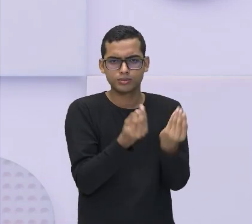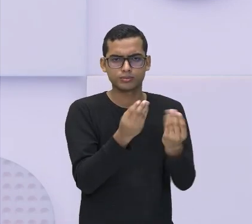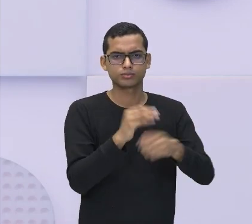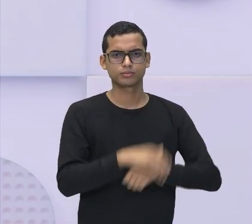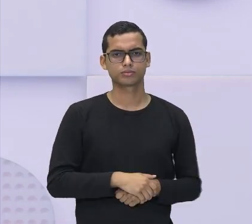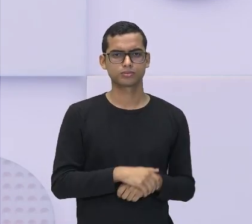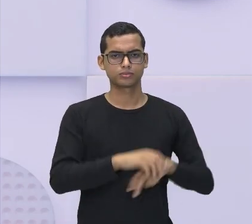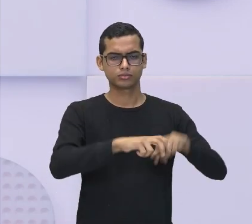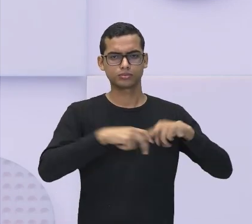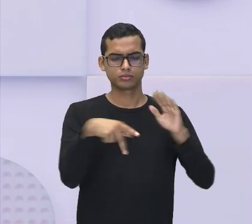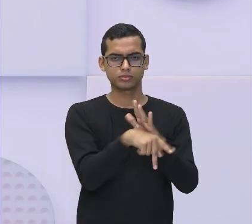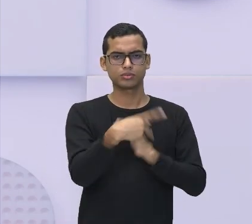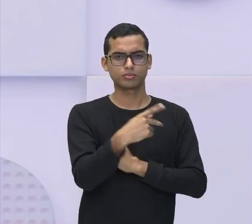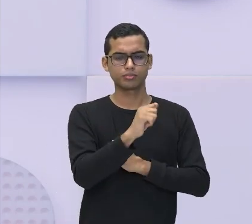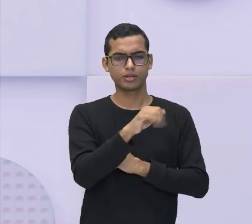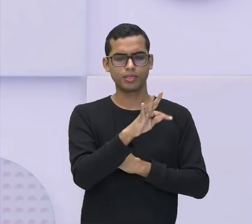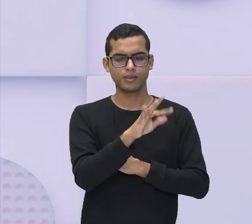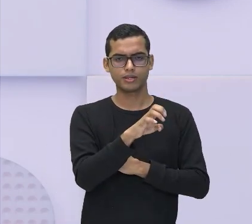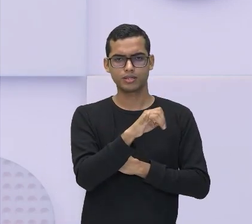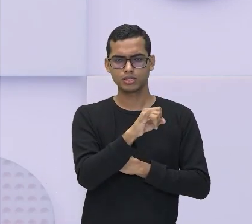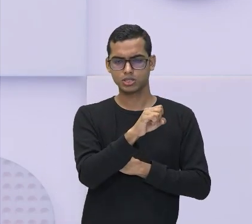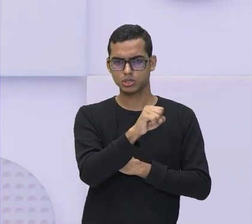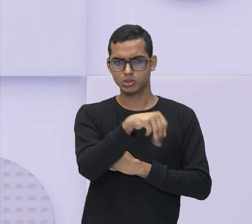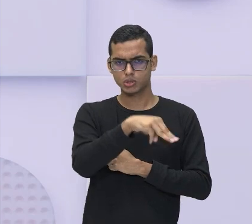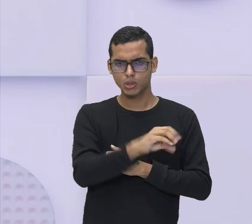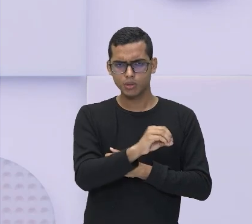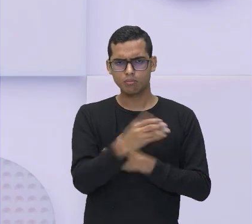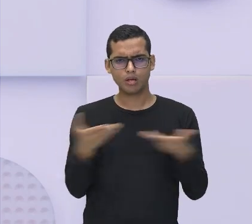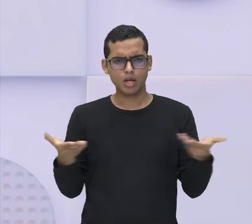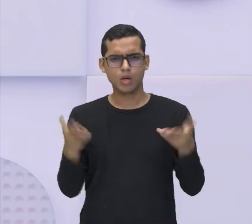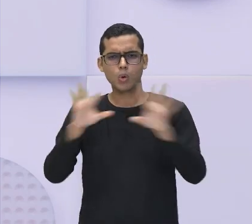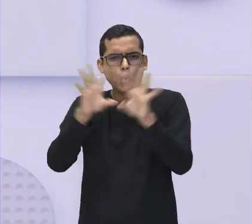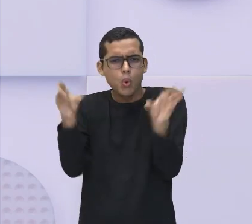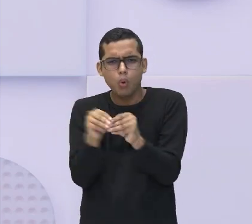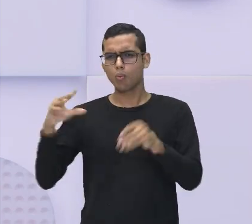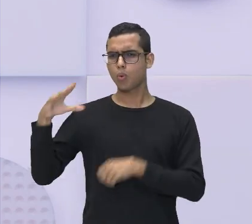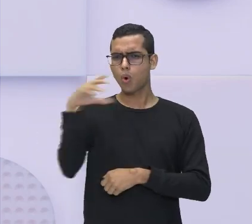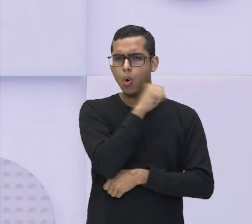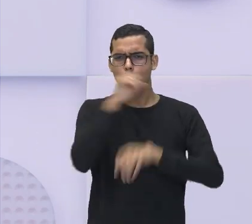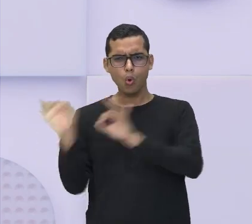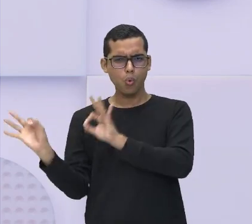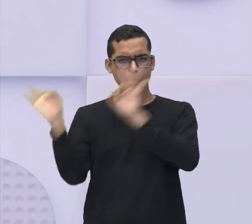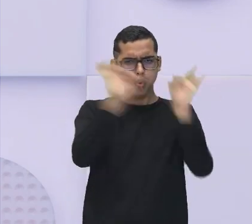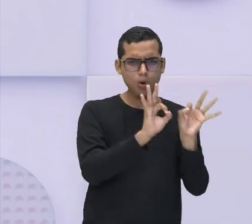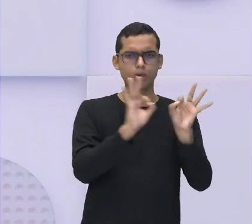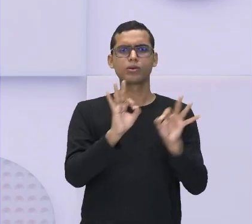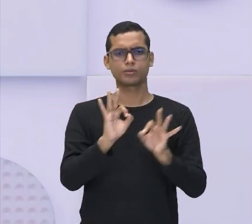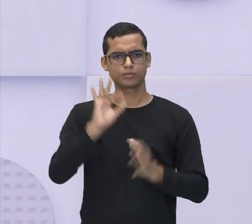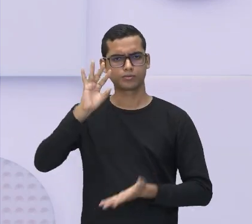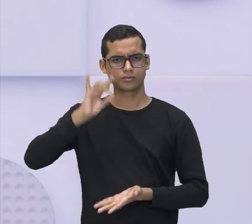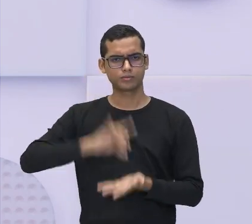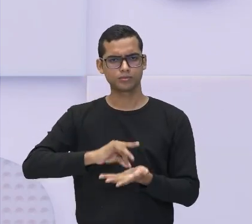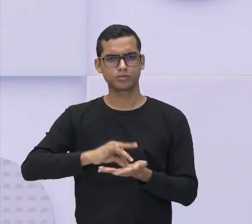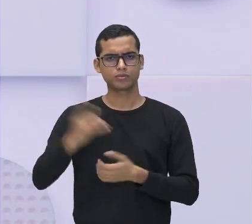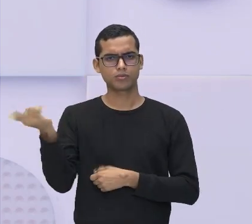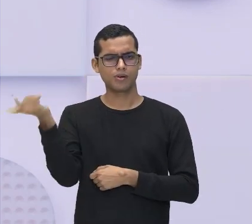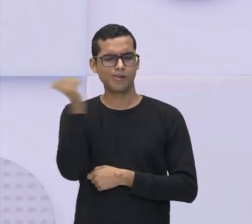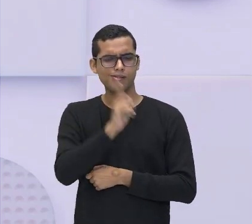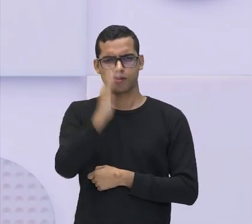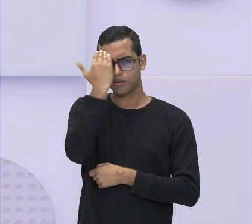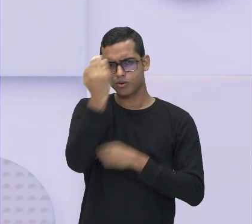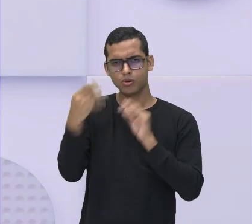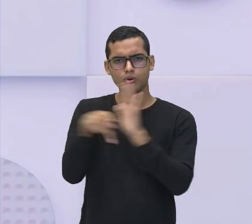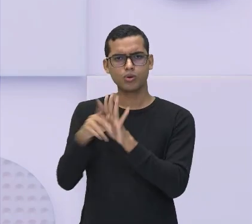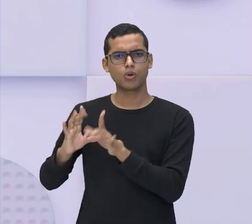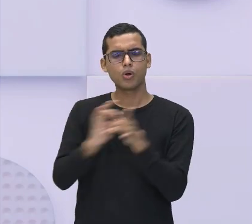do panteísmo. Agora nós vamos passar de uma maneira bem rápida, como se fosse um voo bem rasante, sobre a